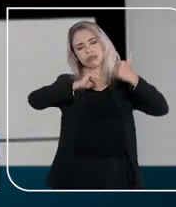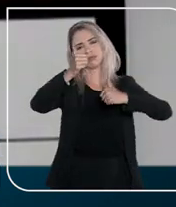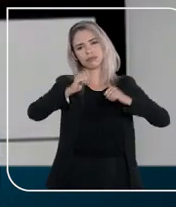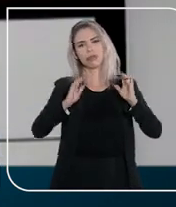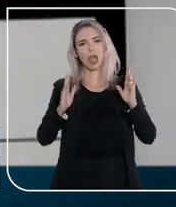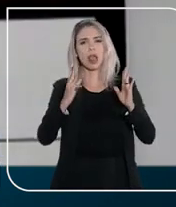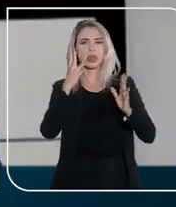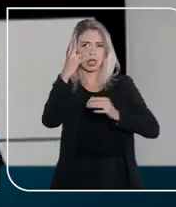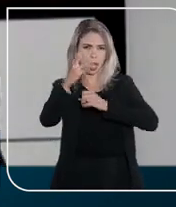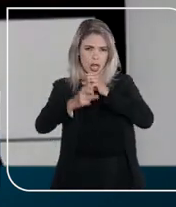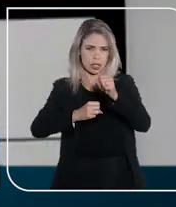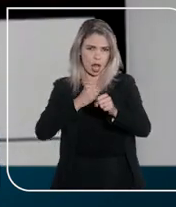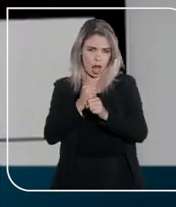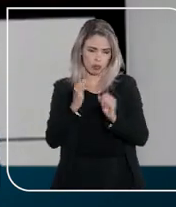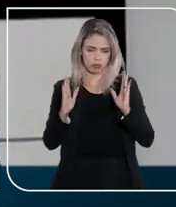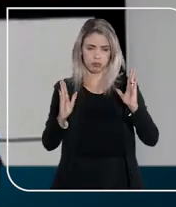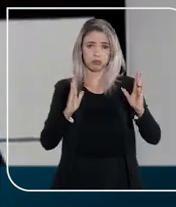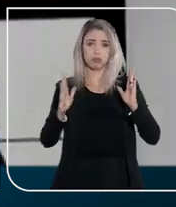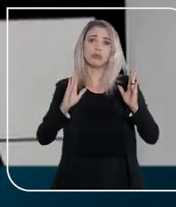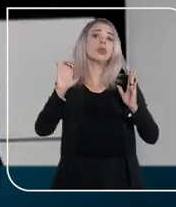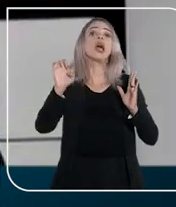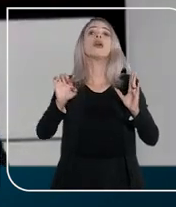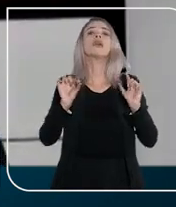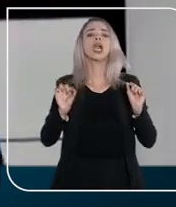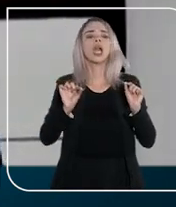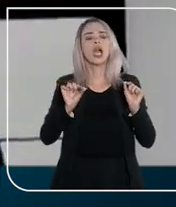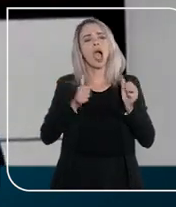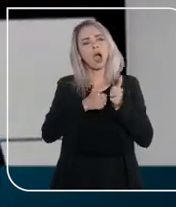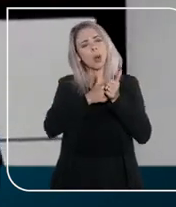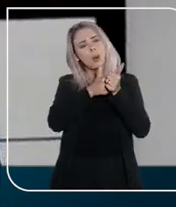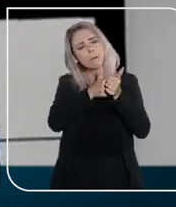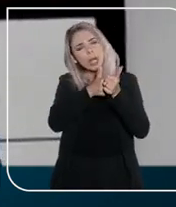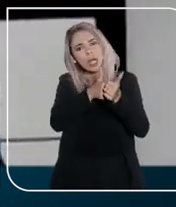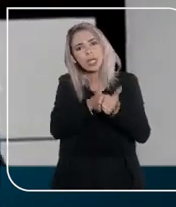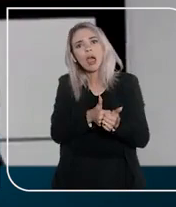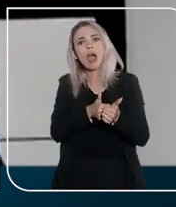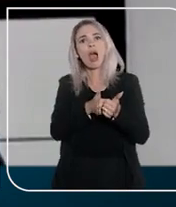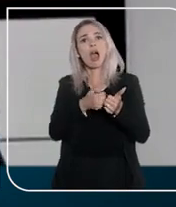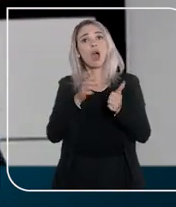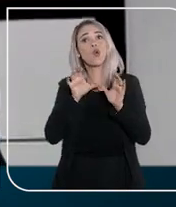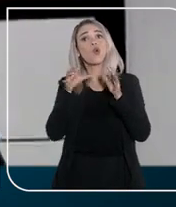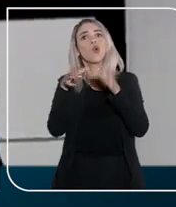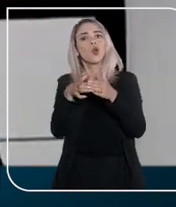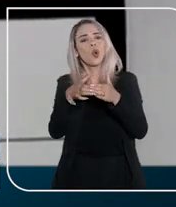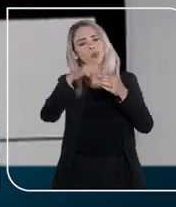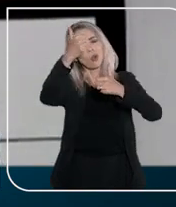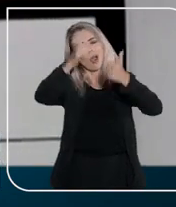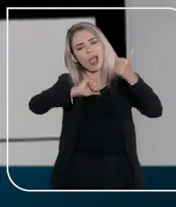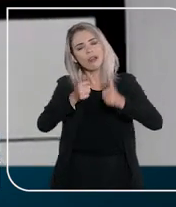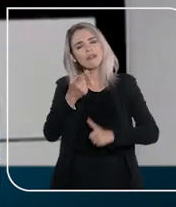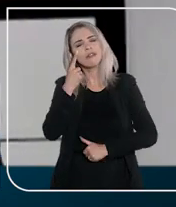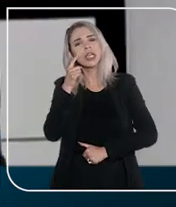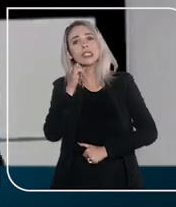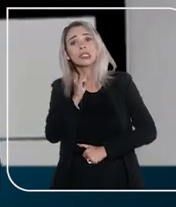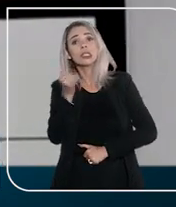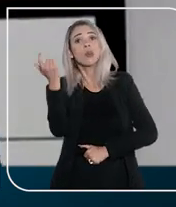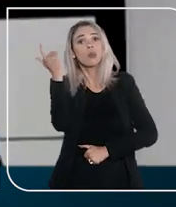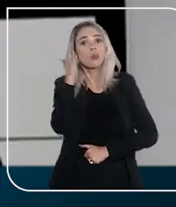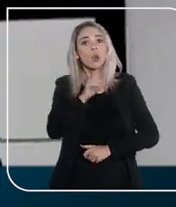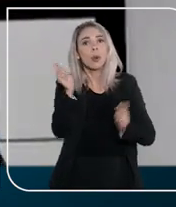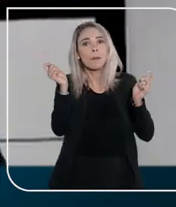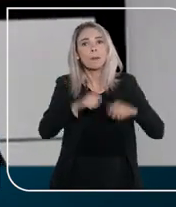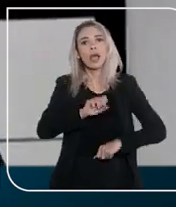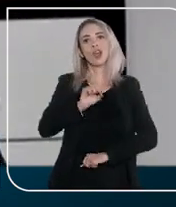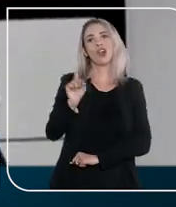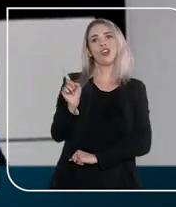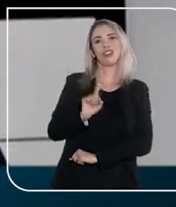Lei 812, durante o estágio probatório, de te acompanhar com uma comissão e verificar se tu tens ou não tens